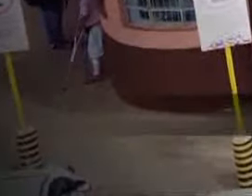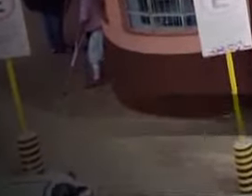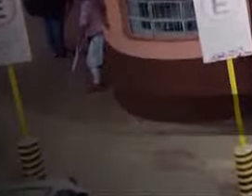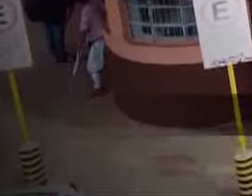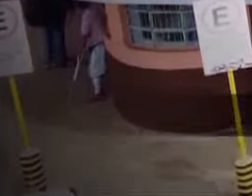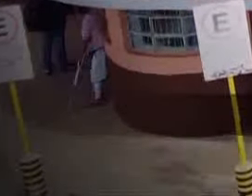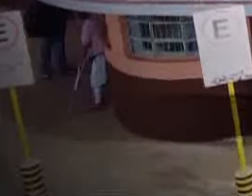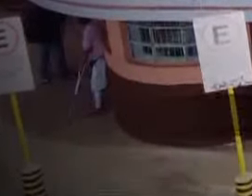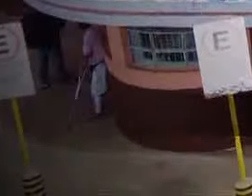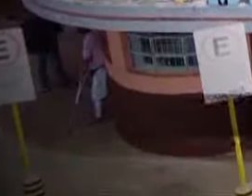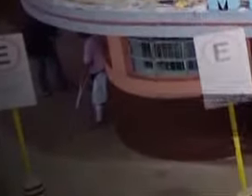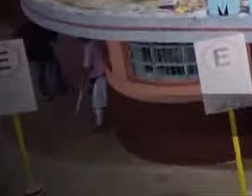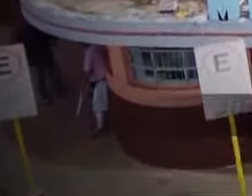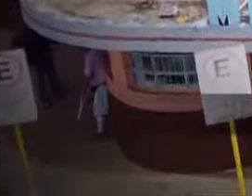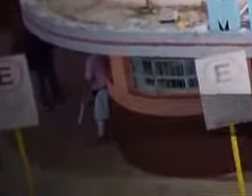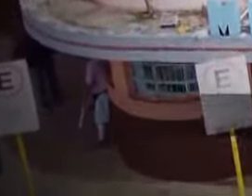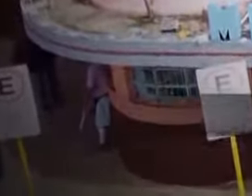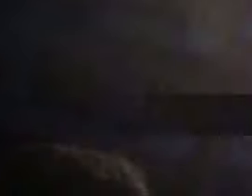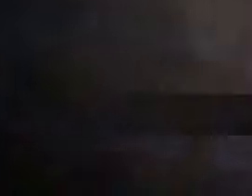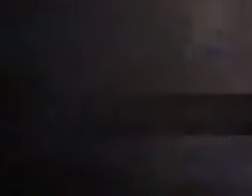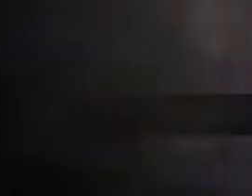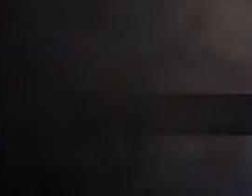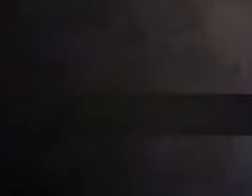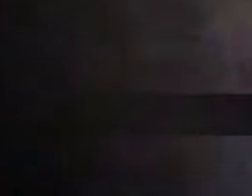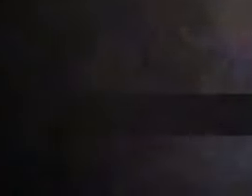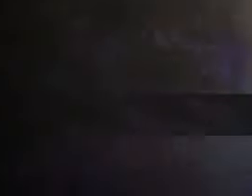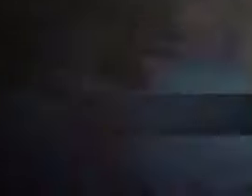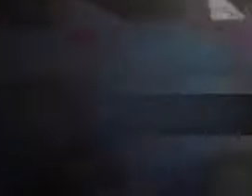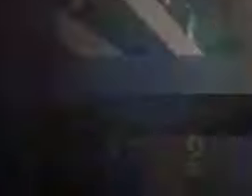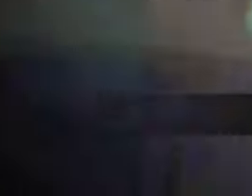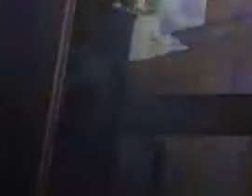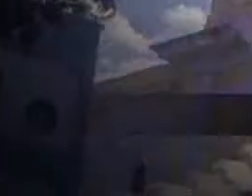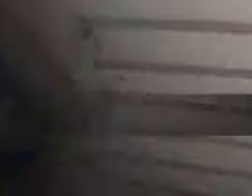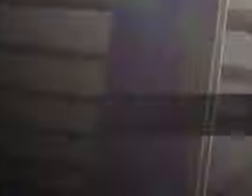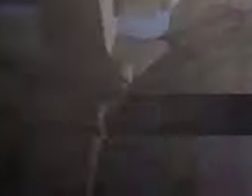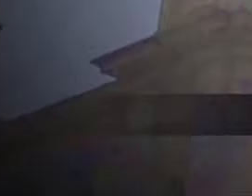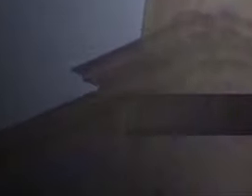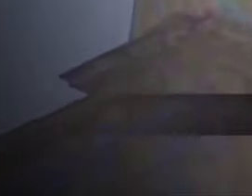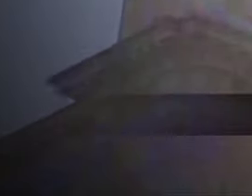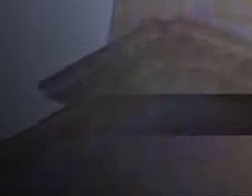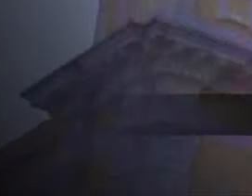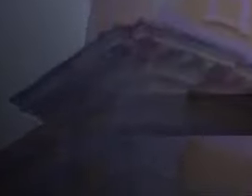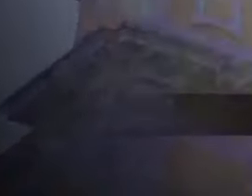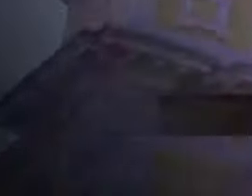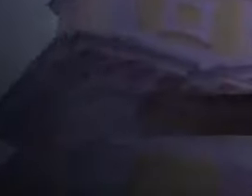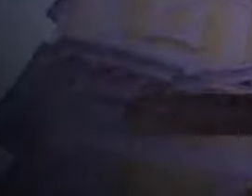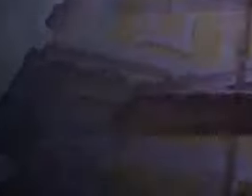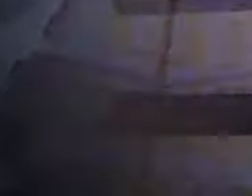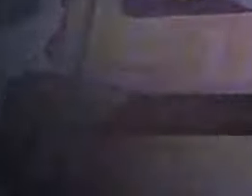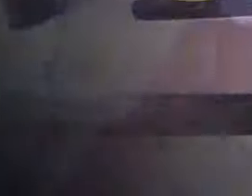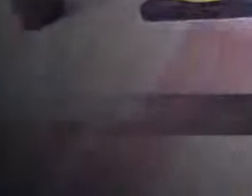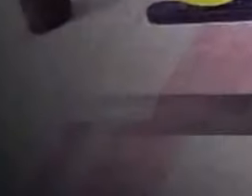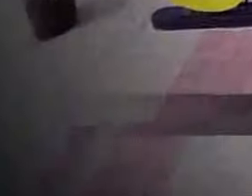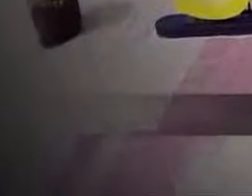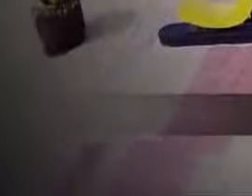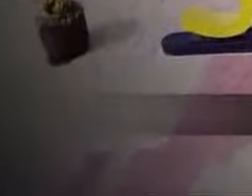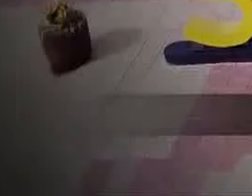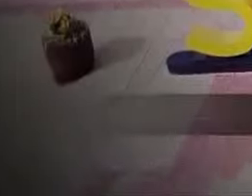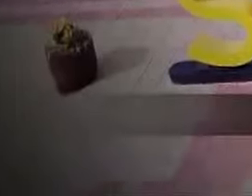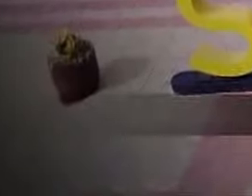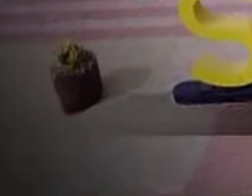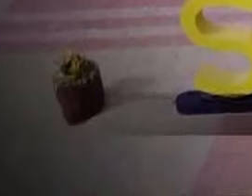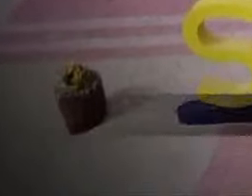e de esperança a terra desce sem teu Formoso céu ror lípido mais